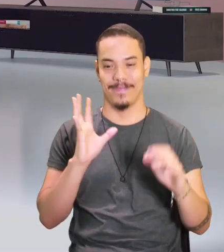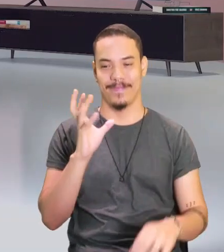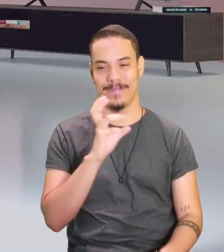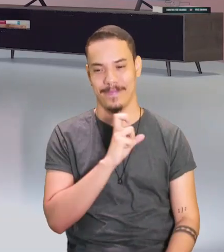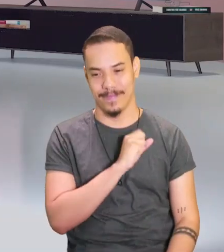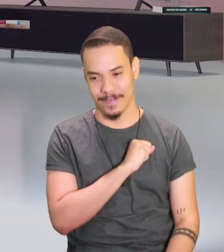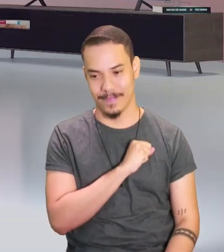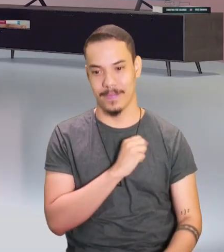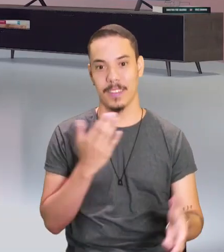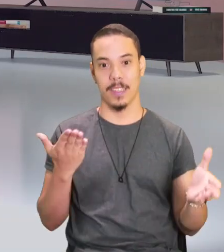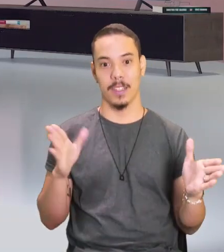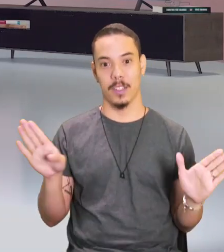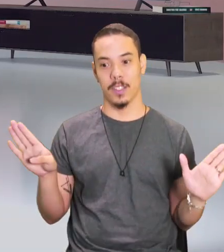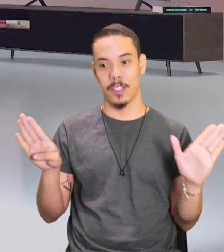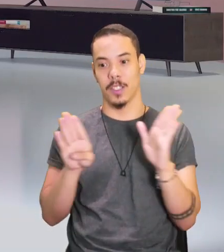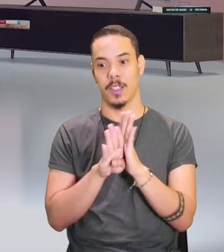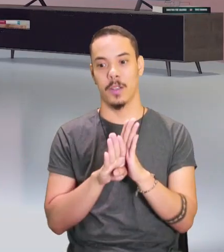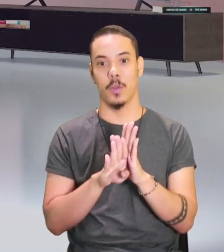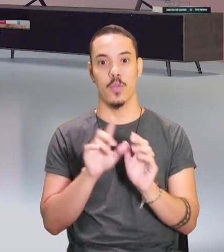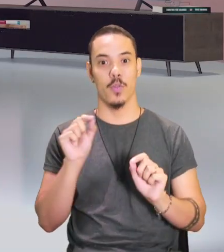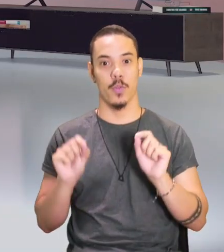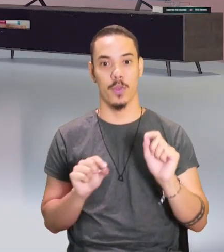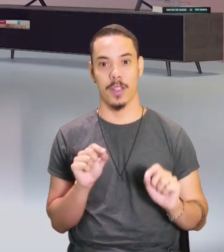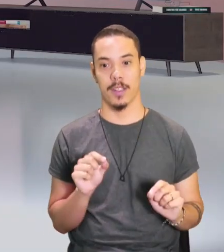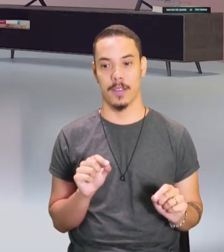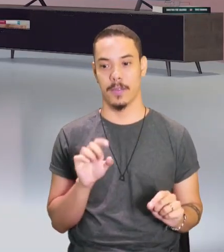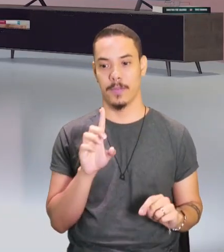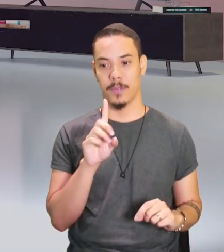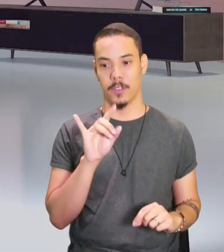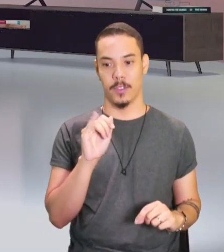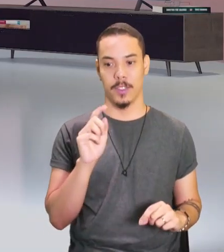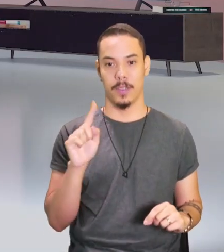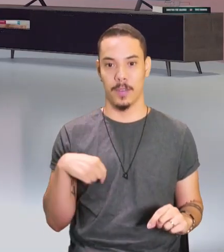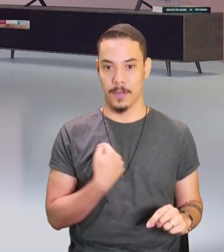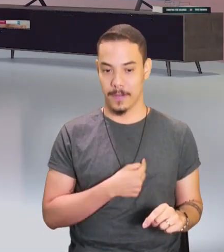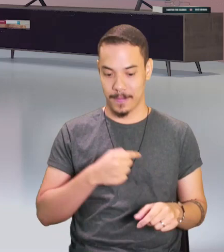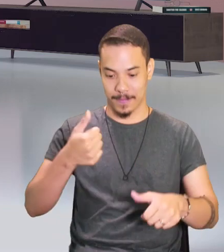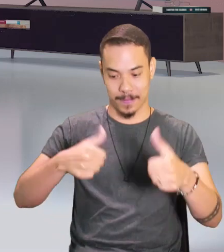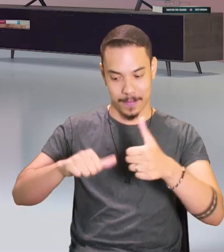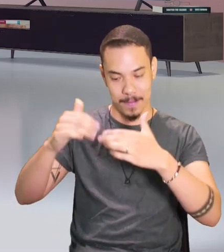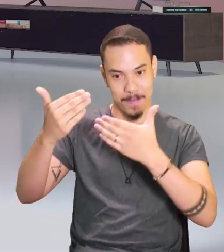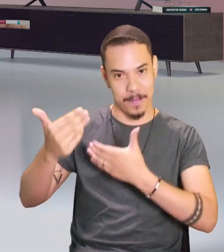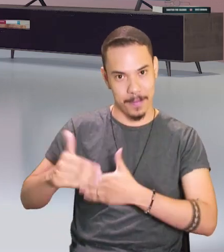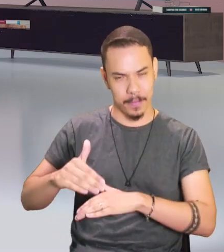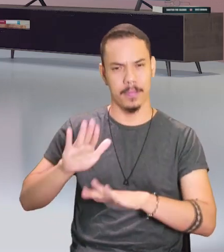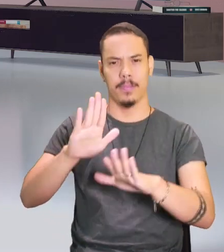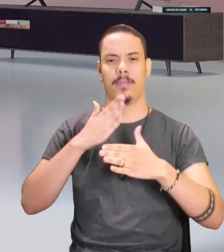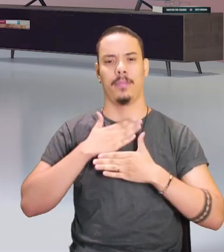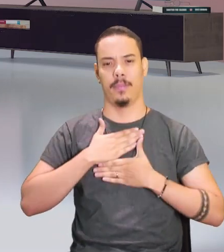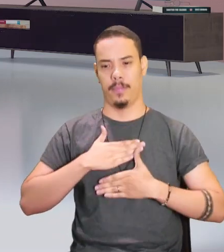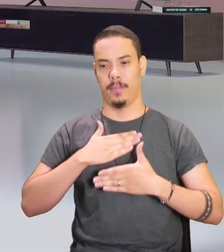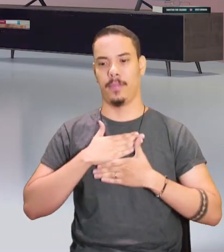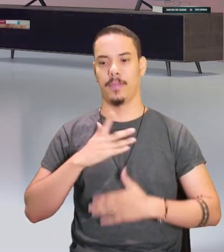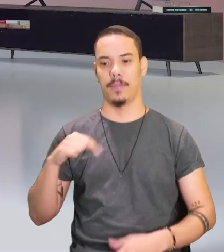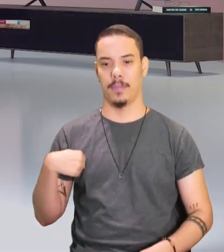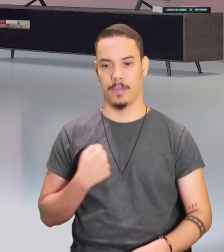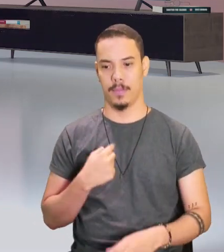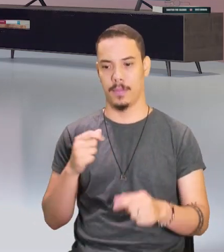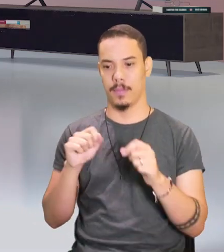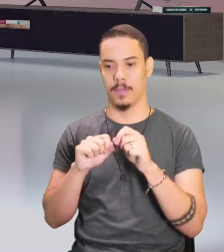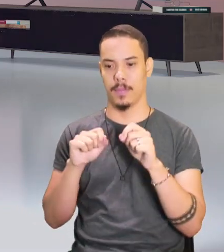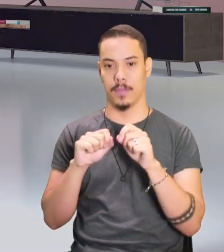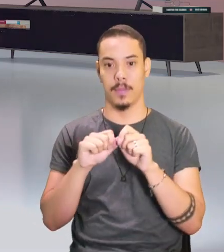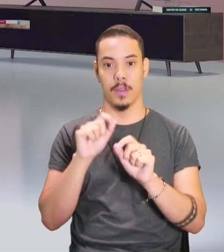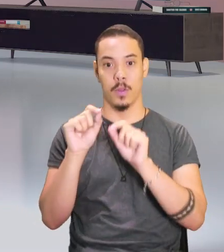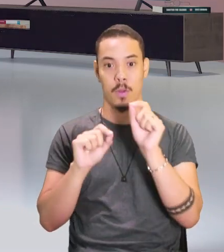nossa avaliação. Mas primeiro, amadinho, relaxem, que é o momento da nossa revisão.